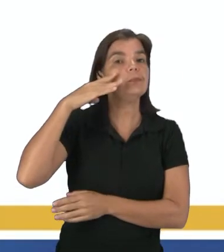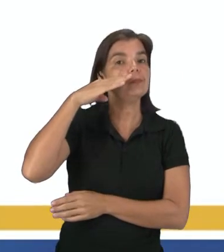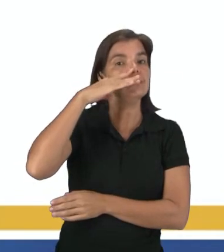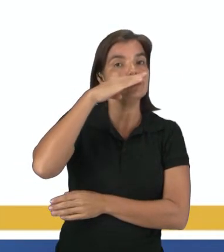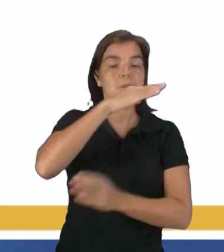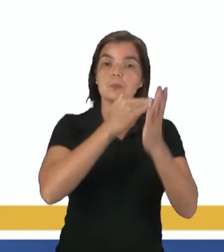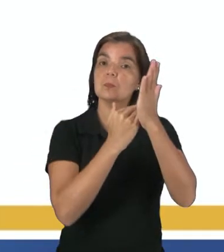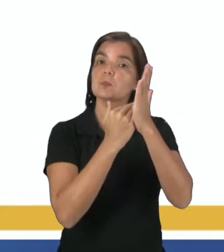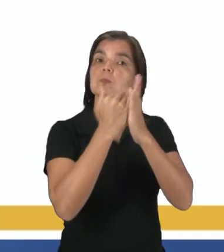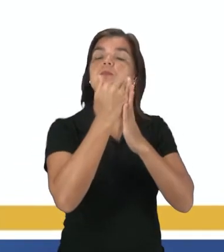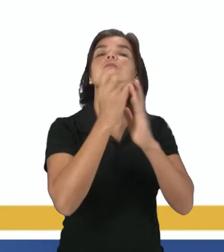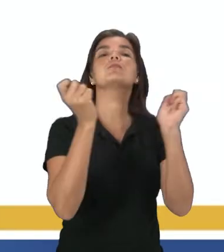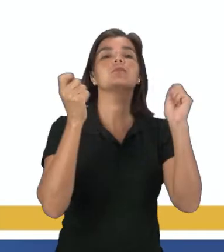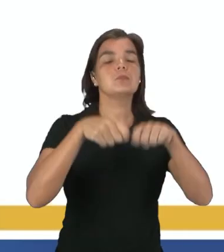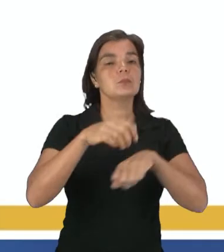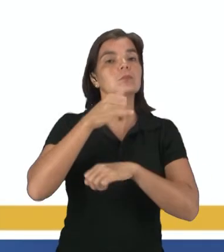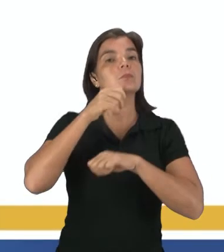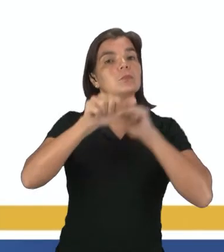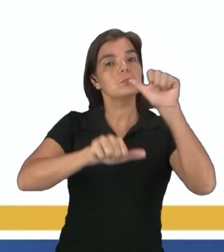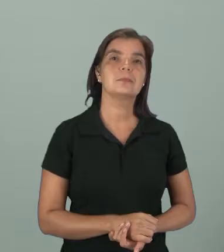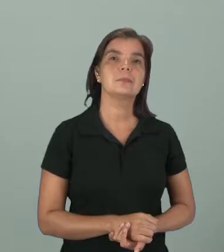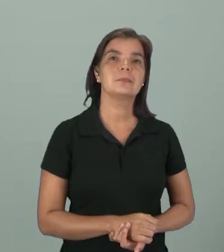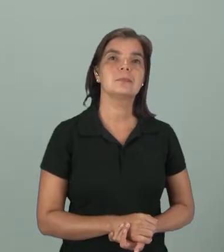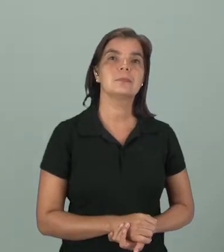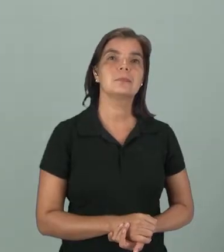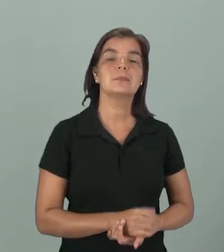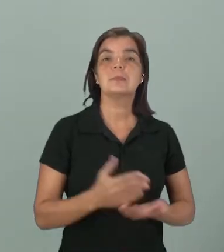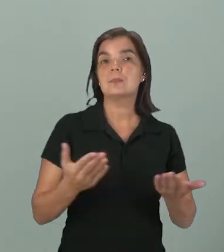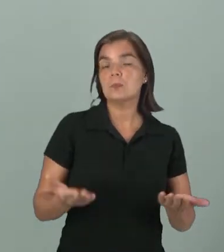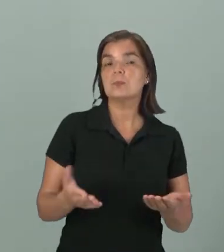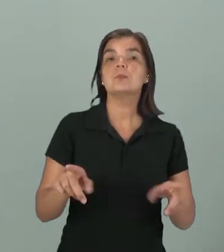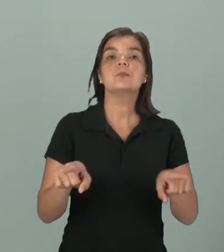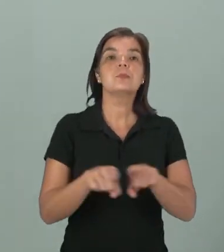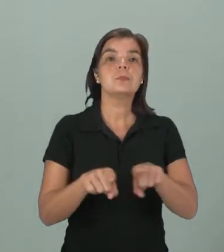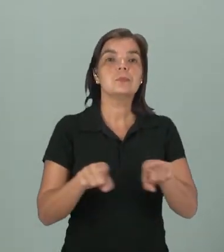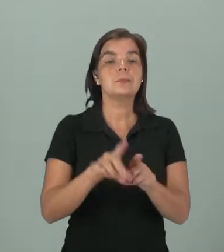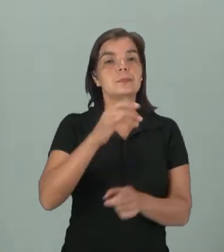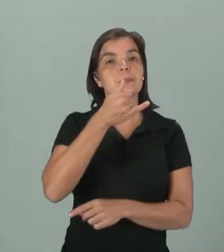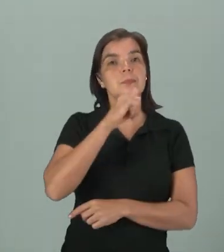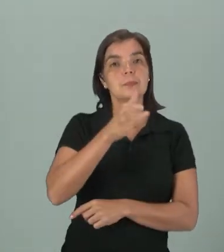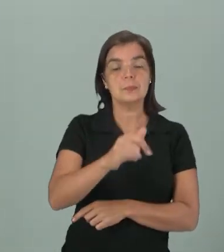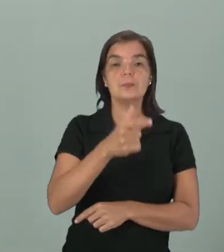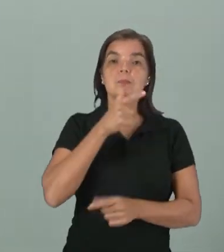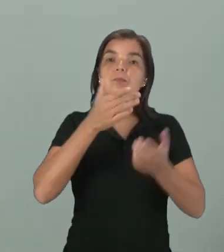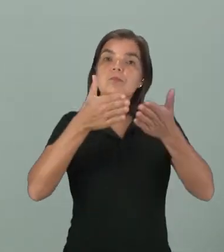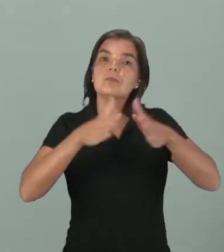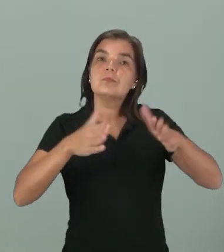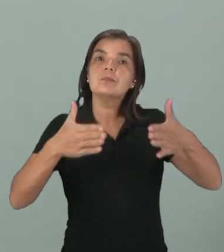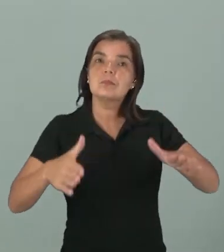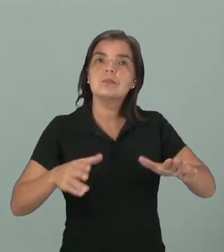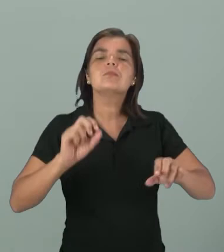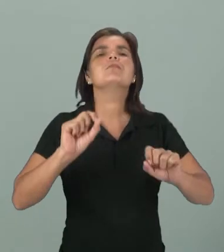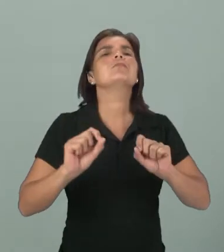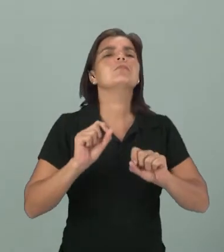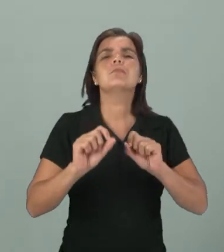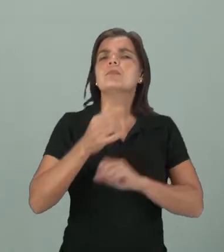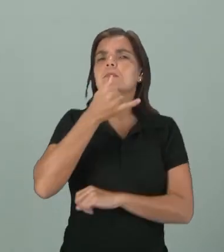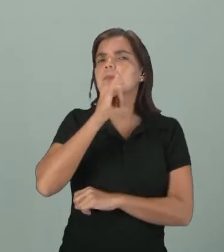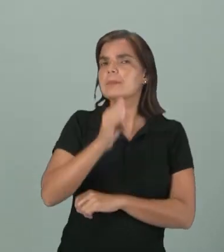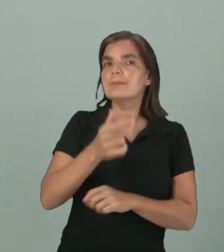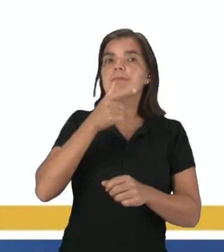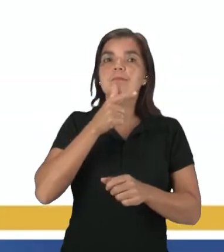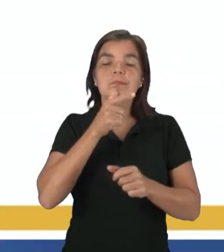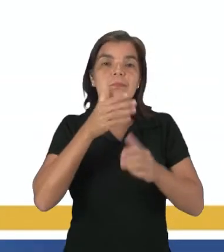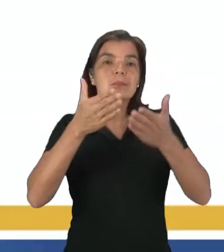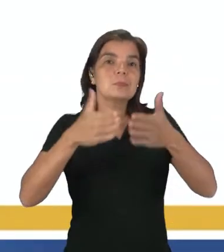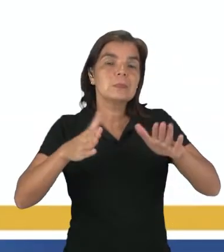temperaturas podem acabar gerando energia. E aí nós temos também a energia oceânica. O que a gente tem na energia